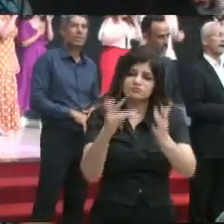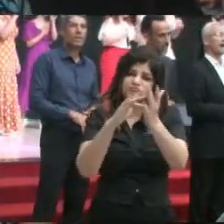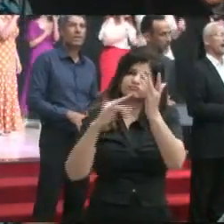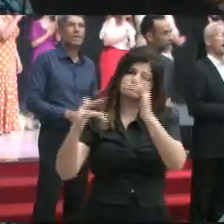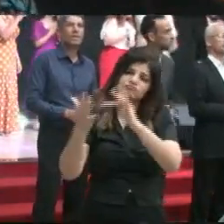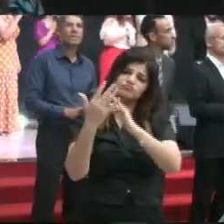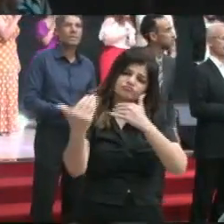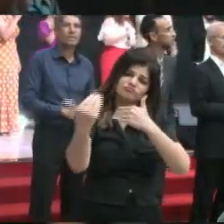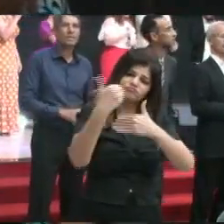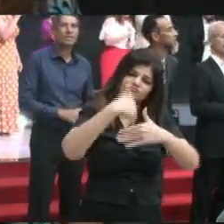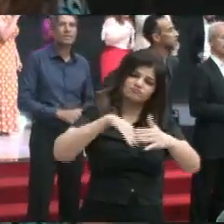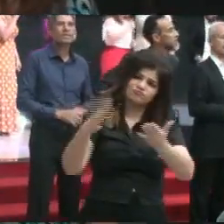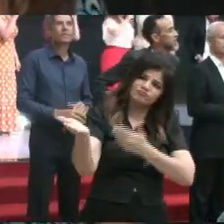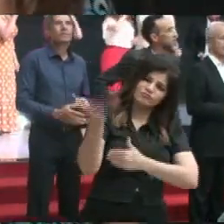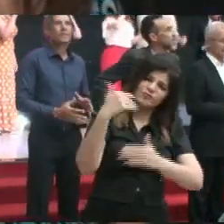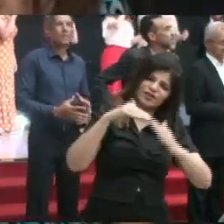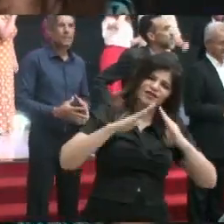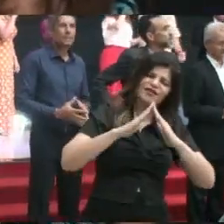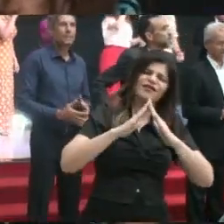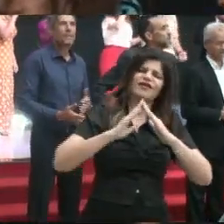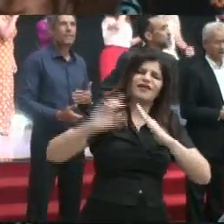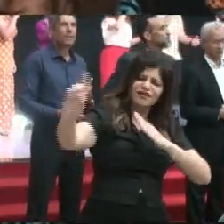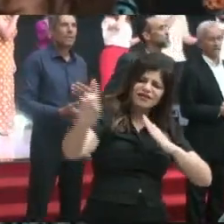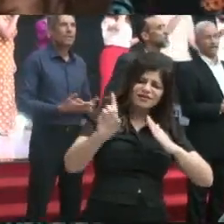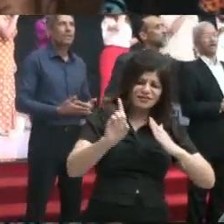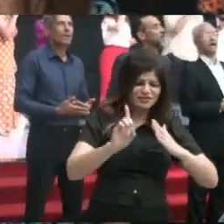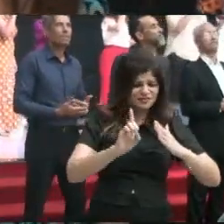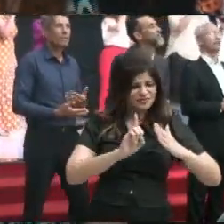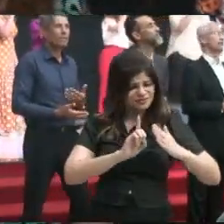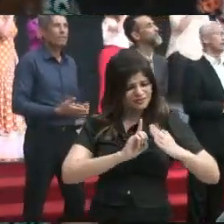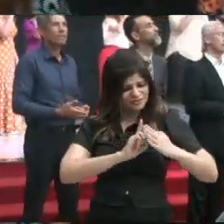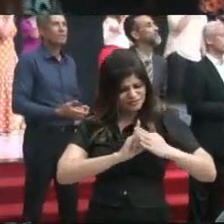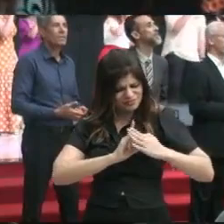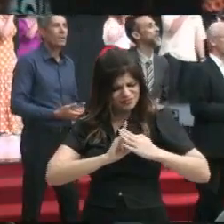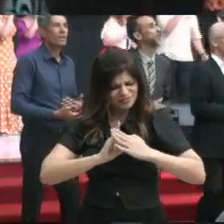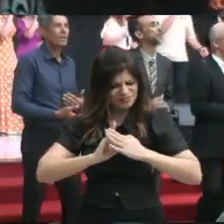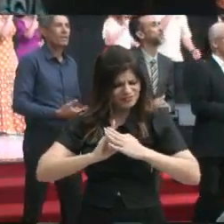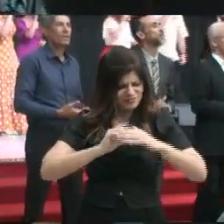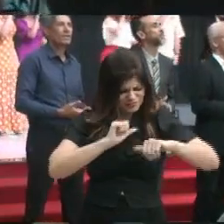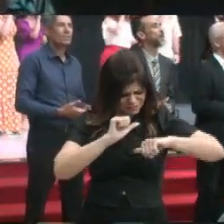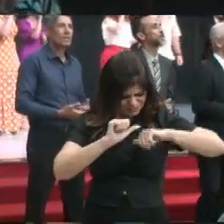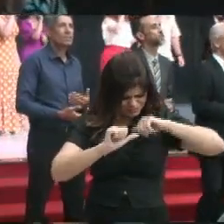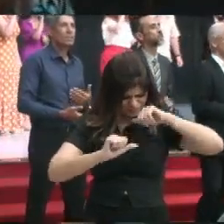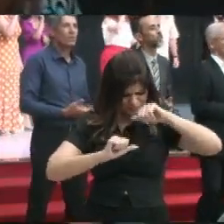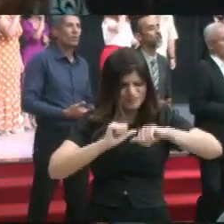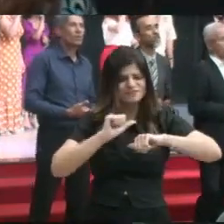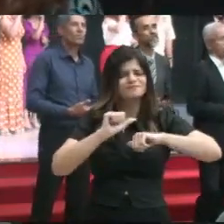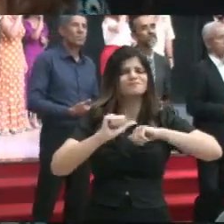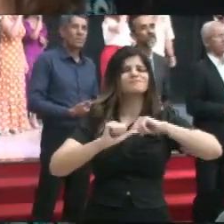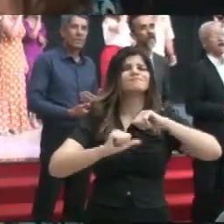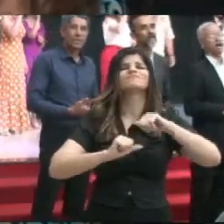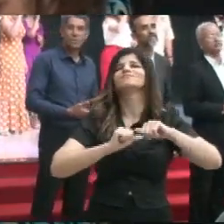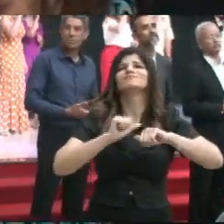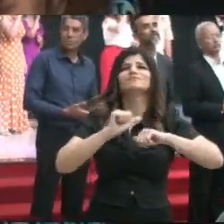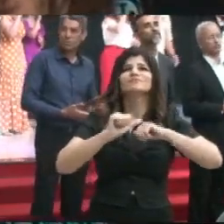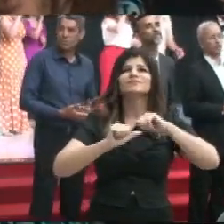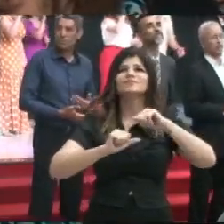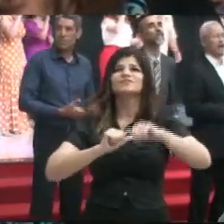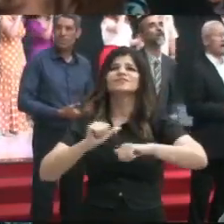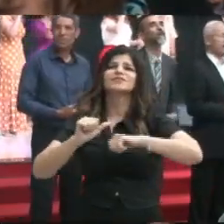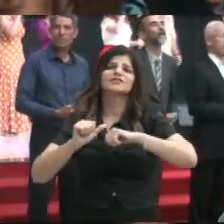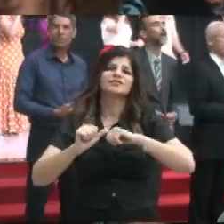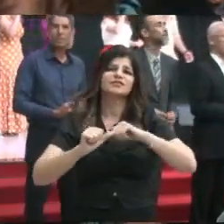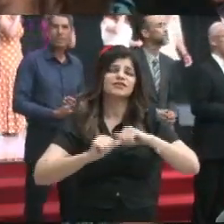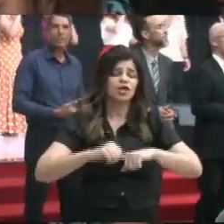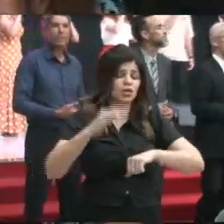minha casa, entra na minha vida, mexe com minha